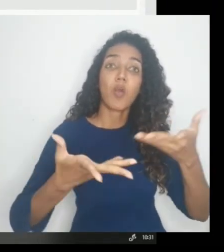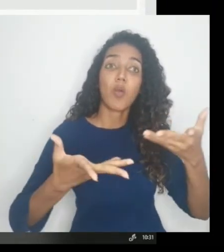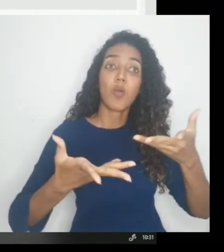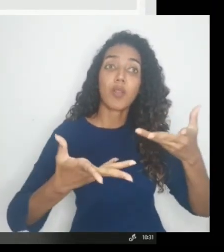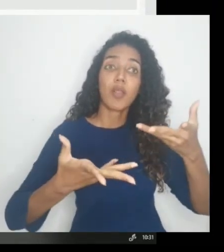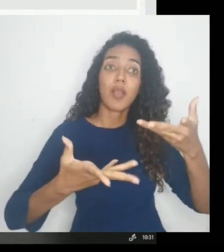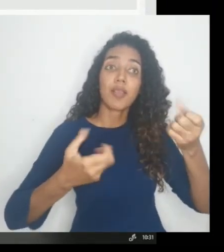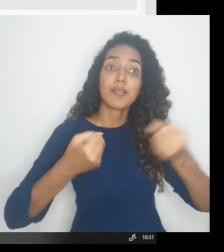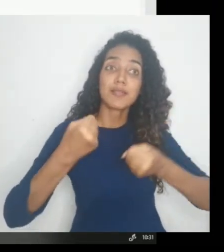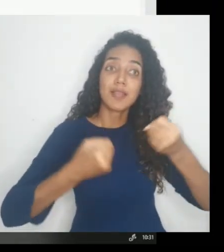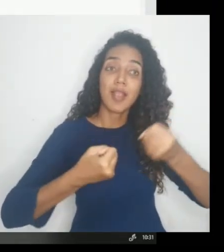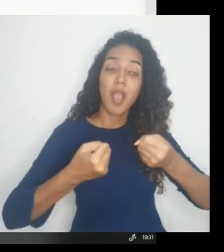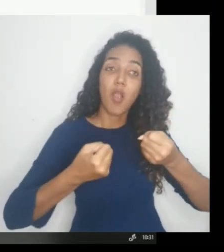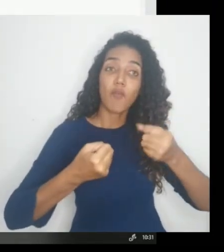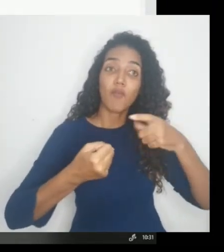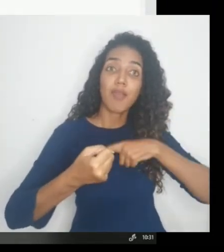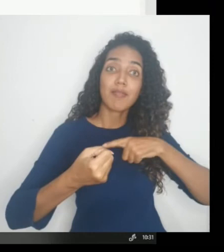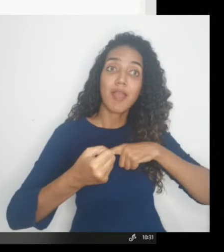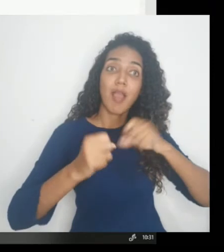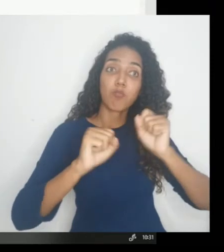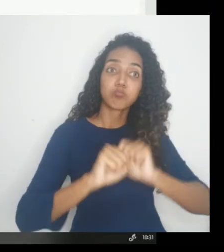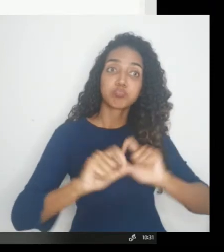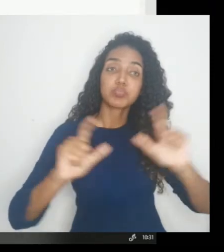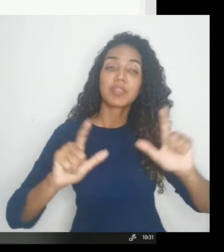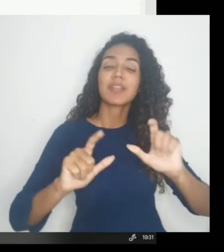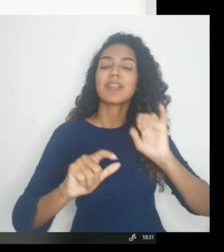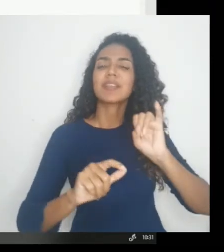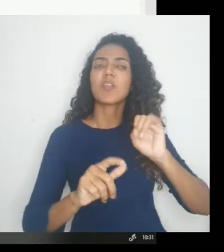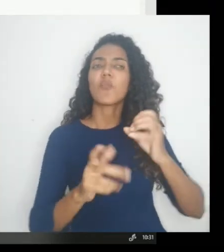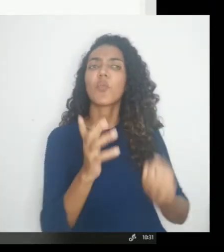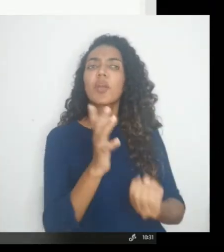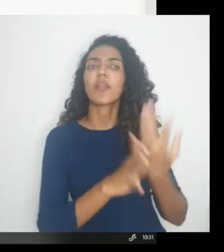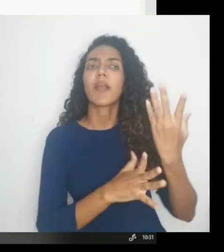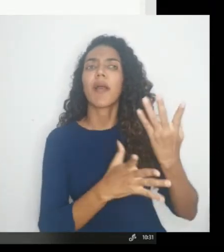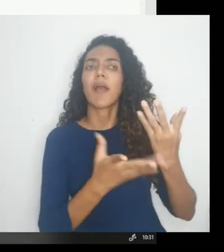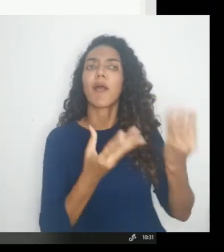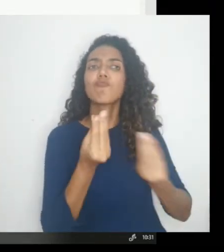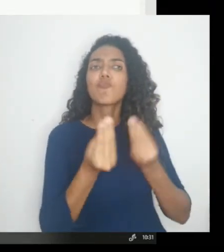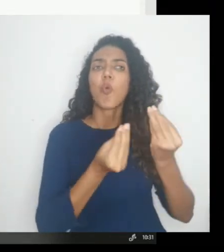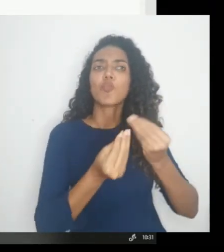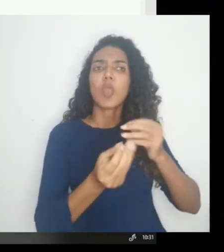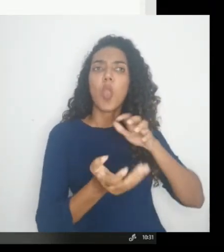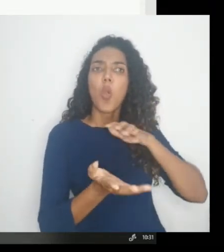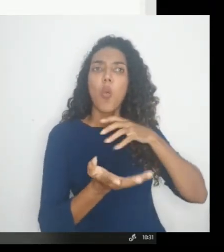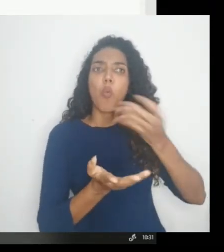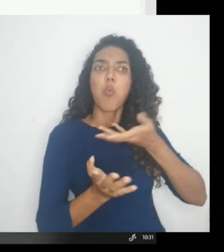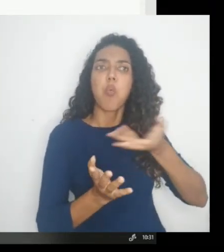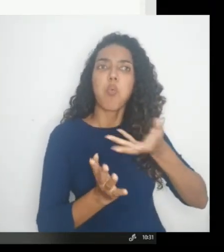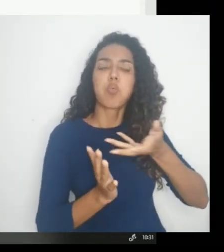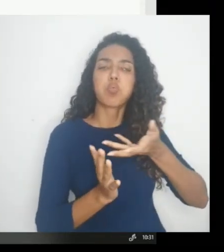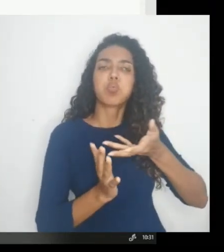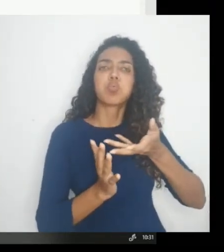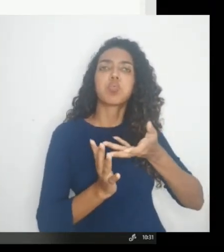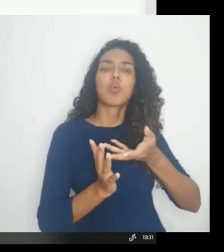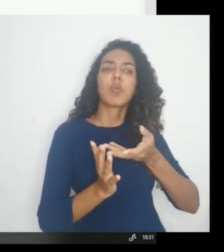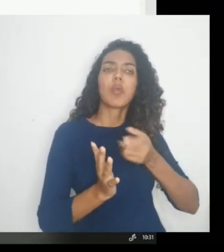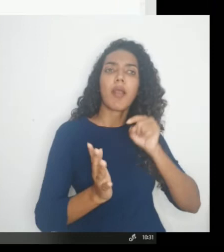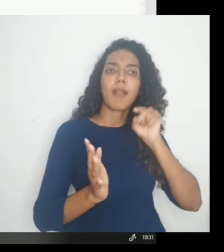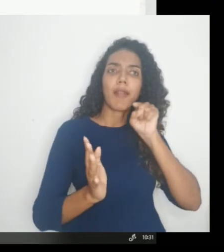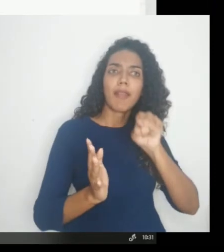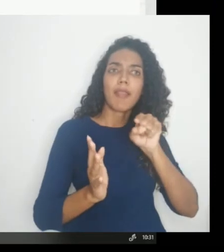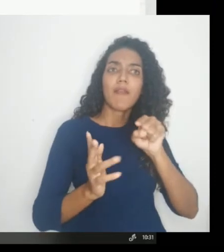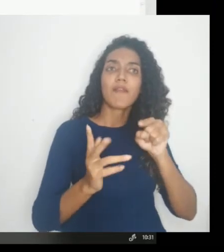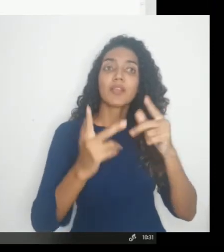eu fosse criar um procedimento de aceleração, por exemplo, eu diria a velocidade atual desse determinado carro vai ser igual a ela mesma,